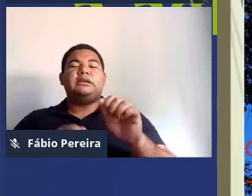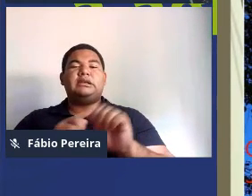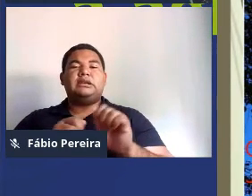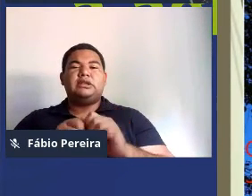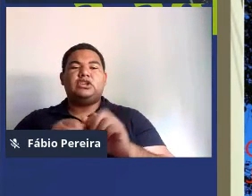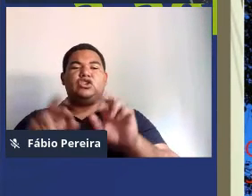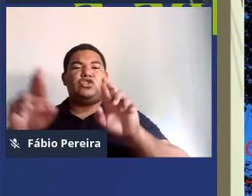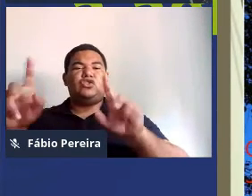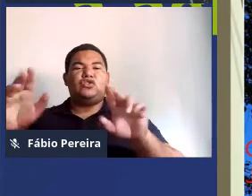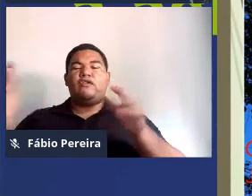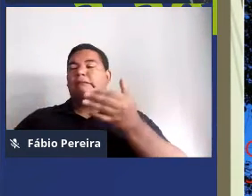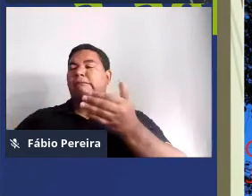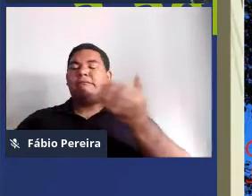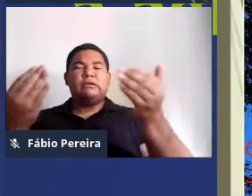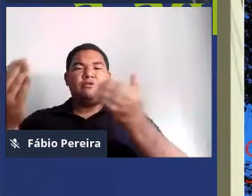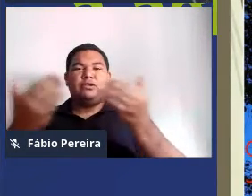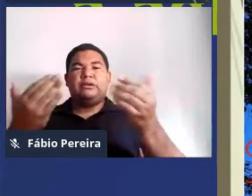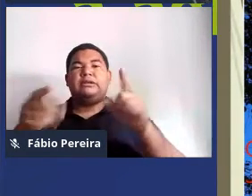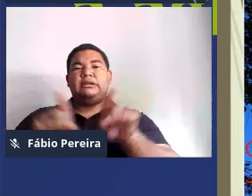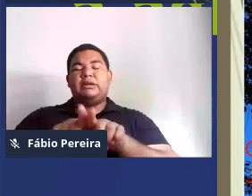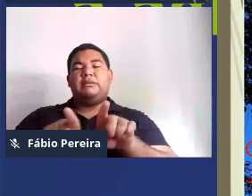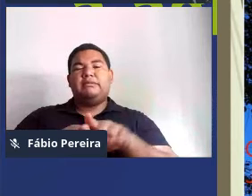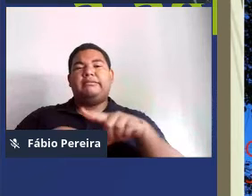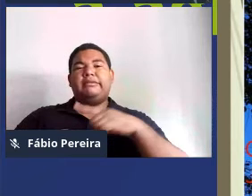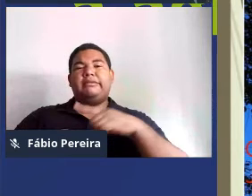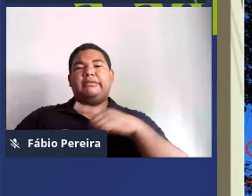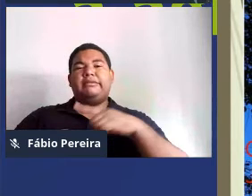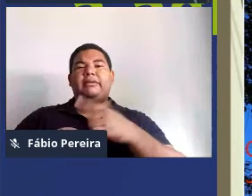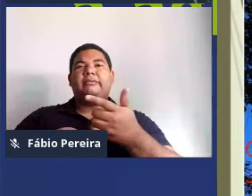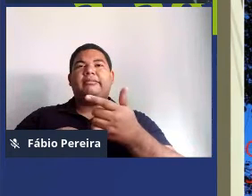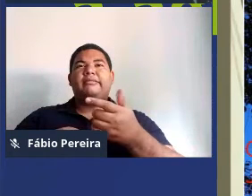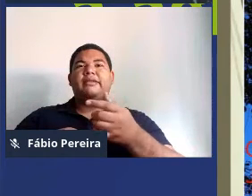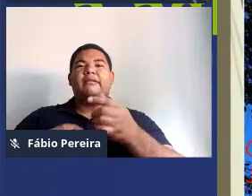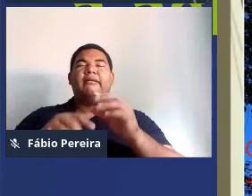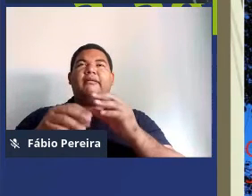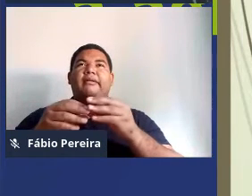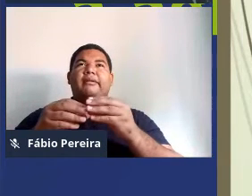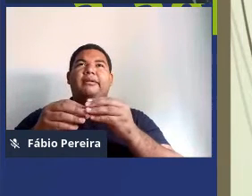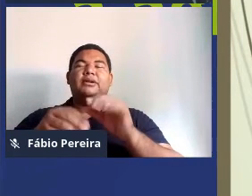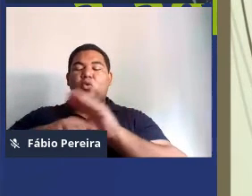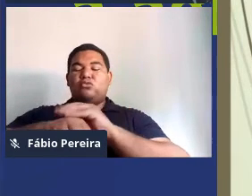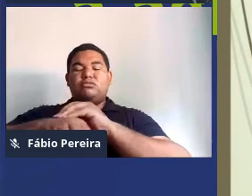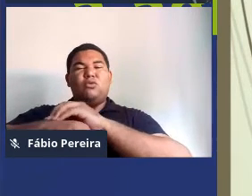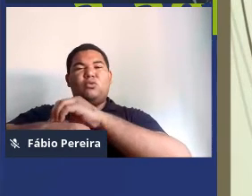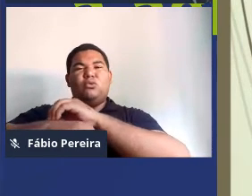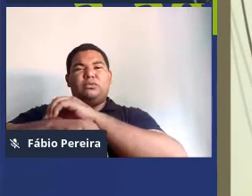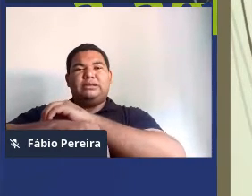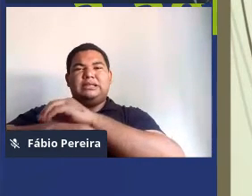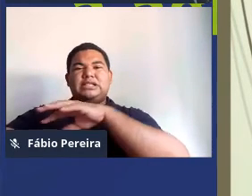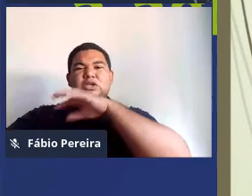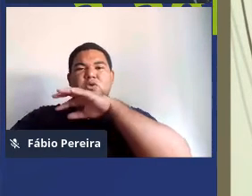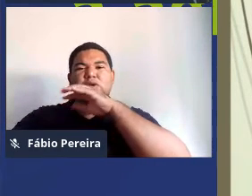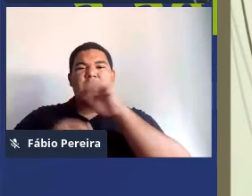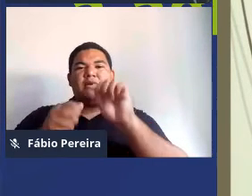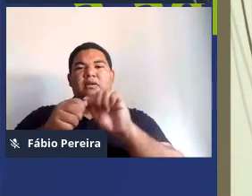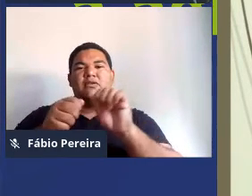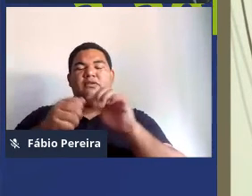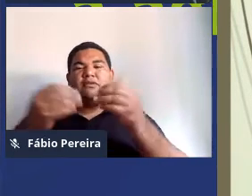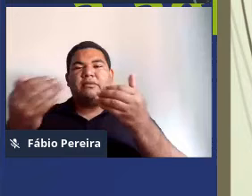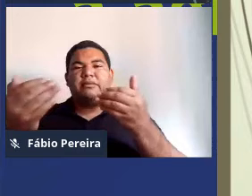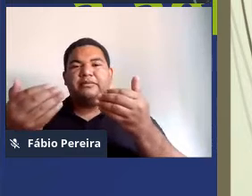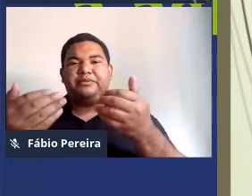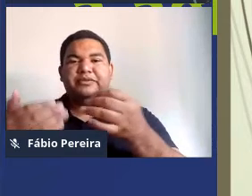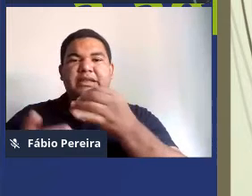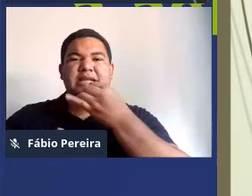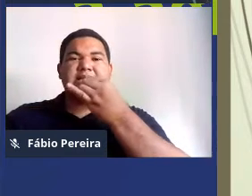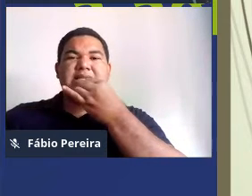diferentes tecidos do animal para fazer o genoma funcional ou transcriptoma. Então, vou pegar o